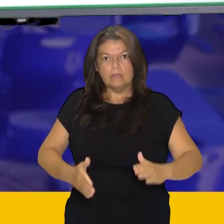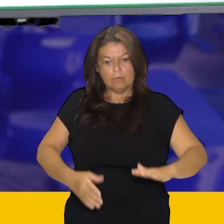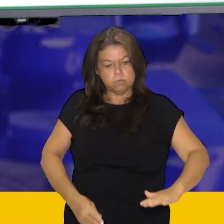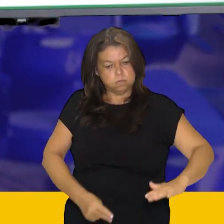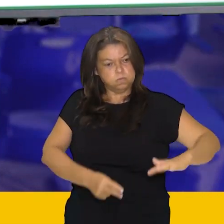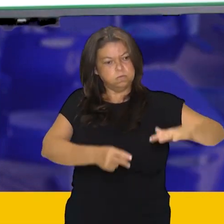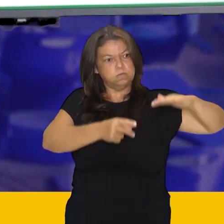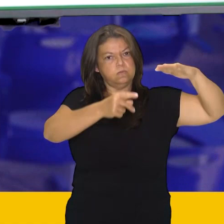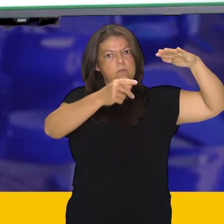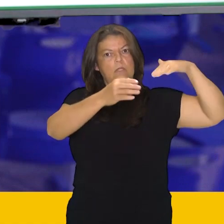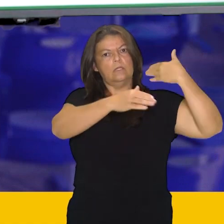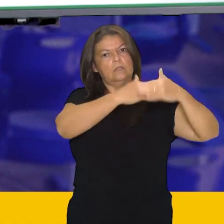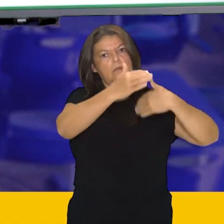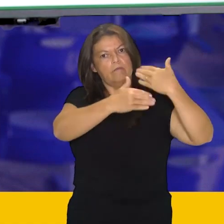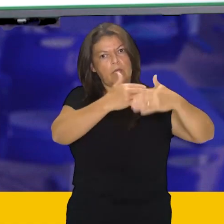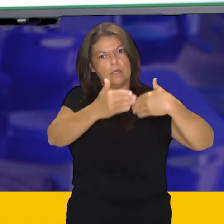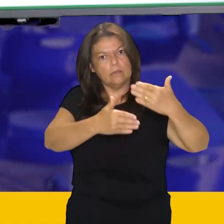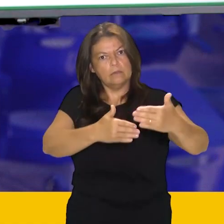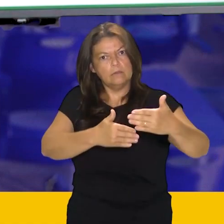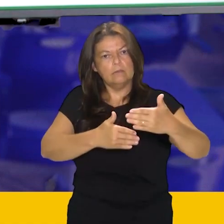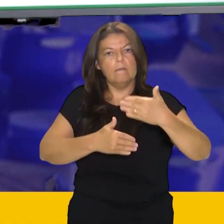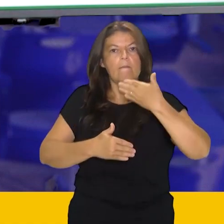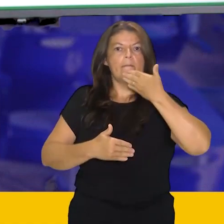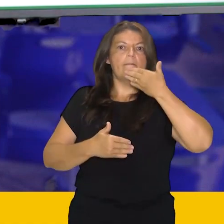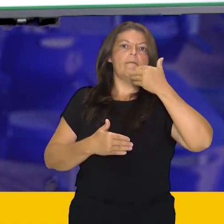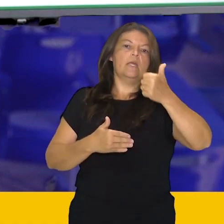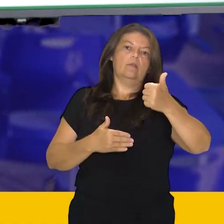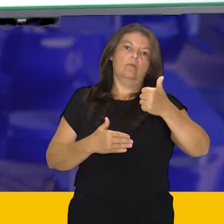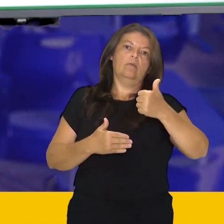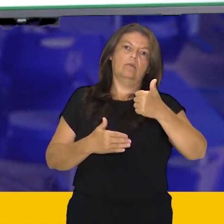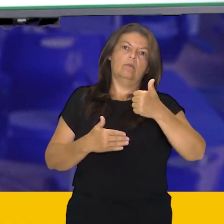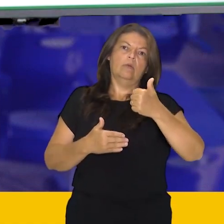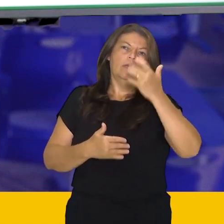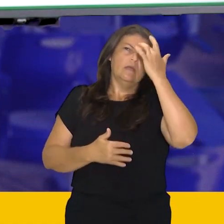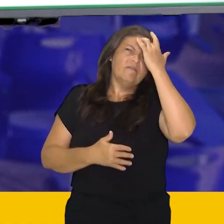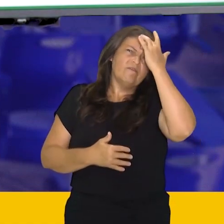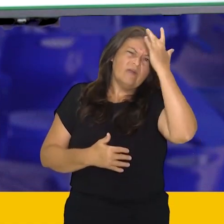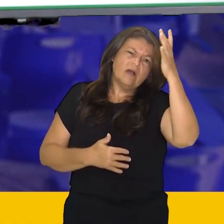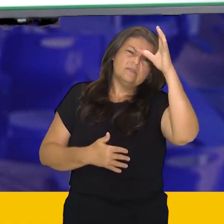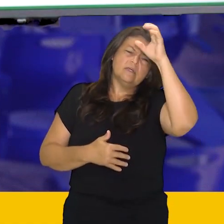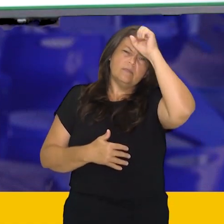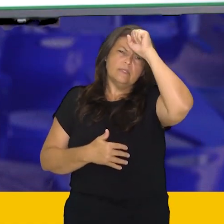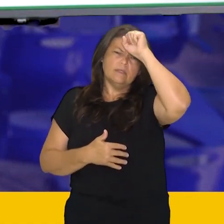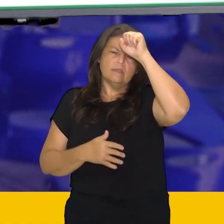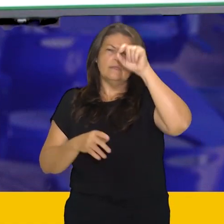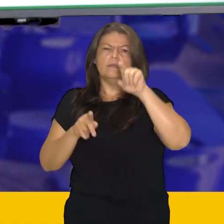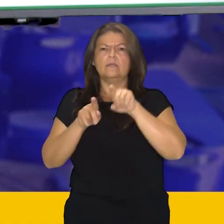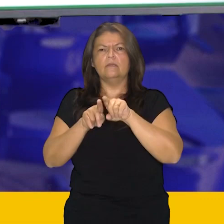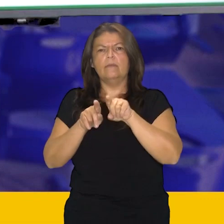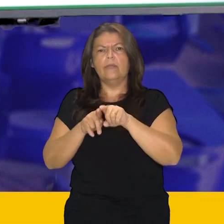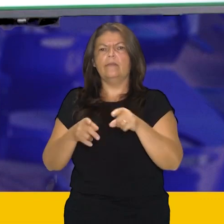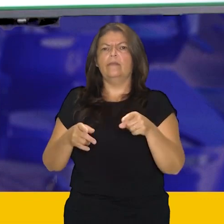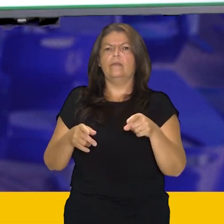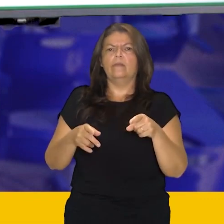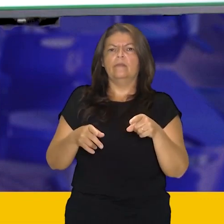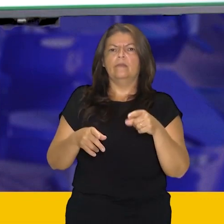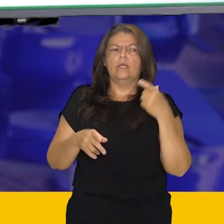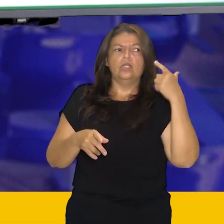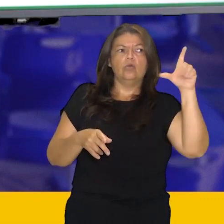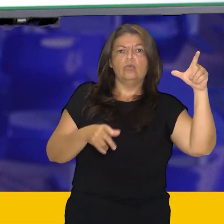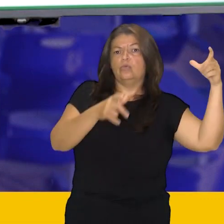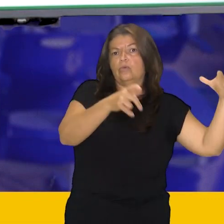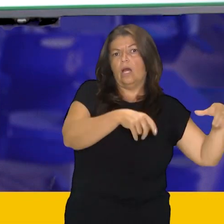maneira mais monitorada, certo? E quando você está no recreio conversando com seus amigos, você não se